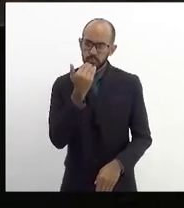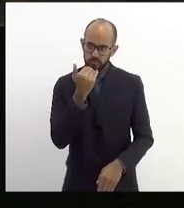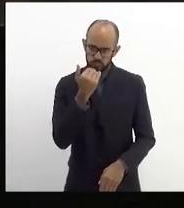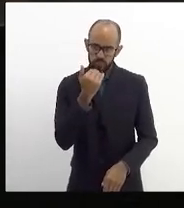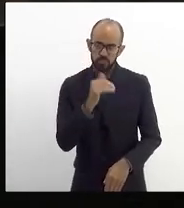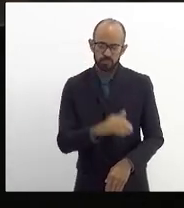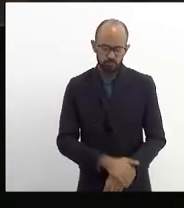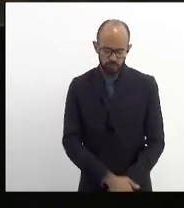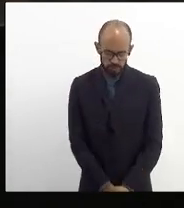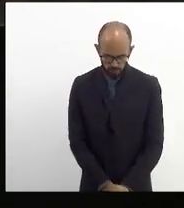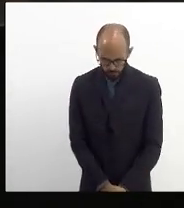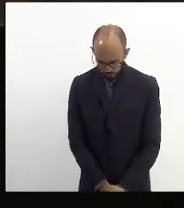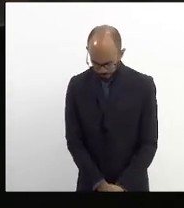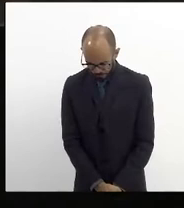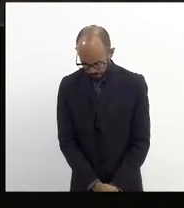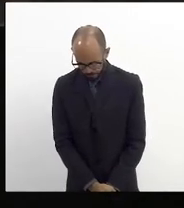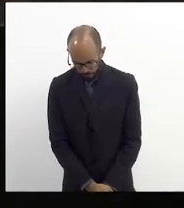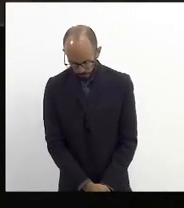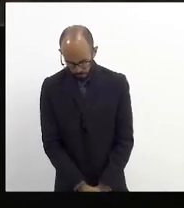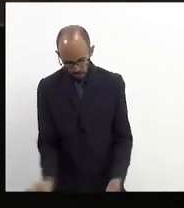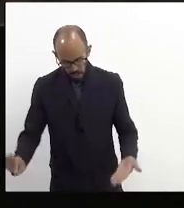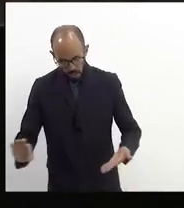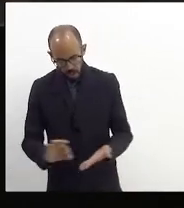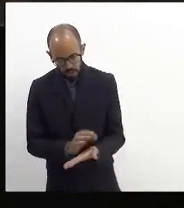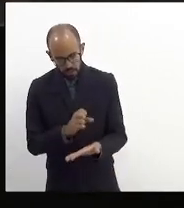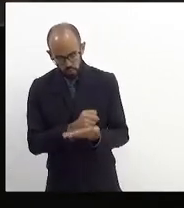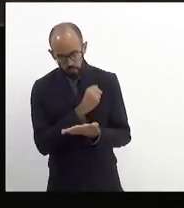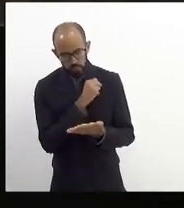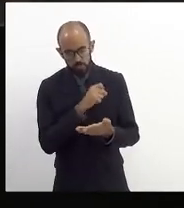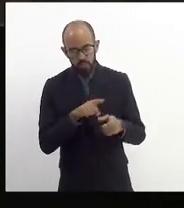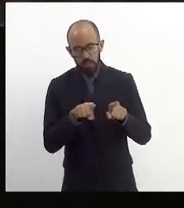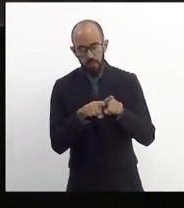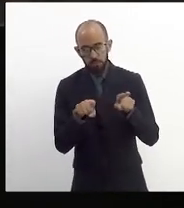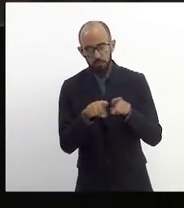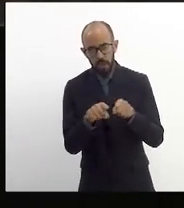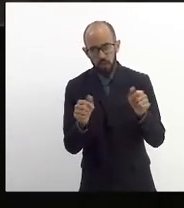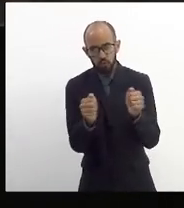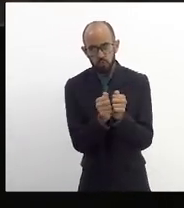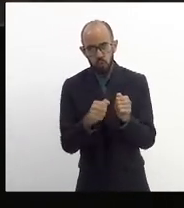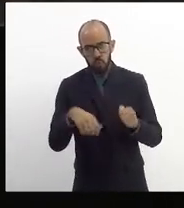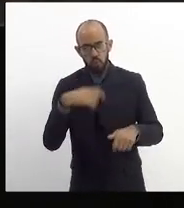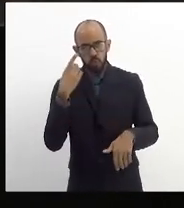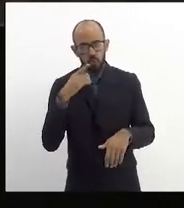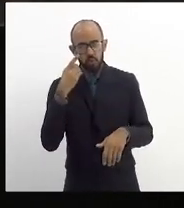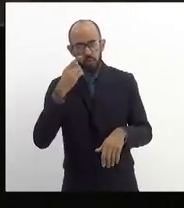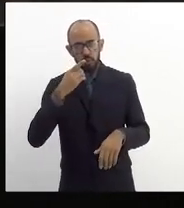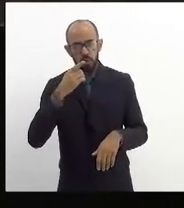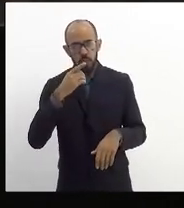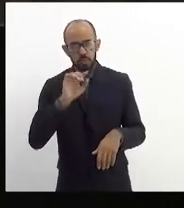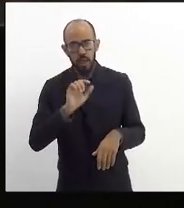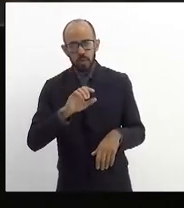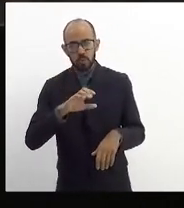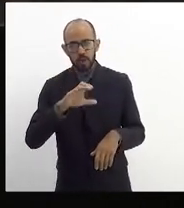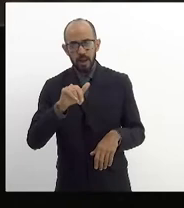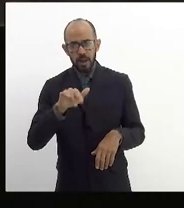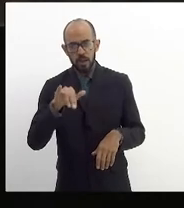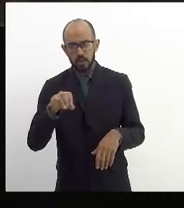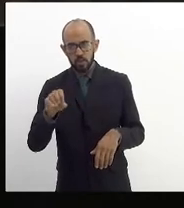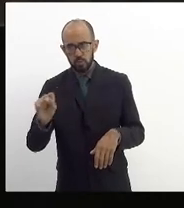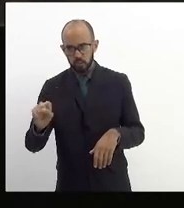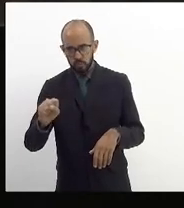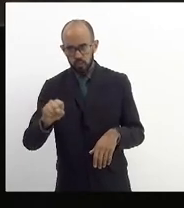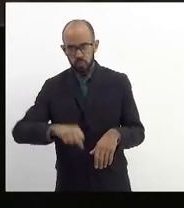auxílio-alimentação e assinamos junto com o deputado delegado Carlos Augusto um projeto de lei que foi o